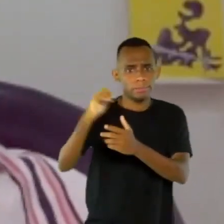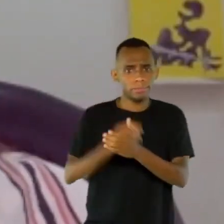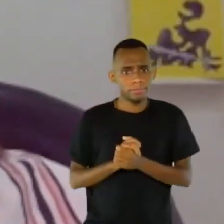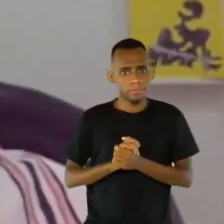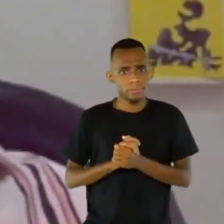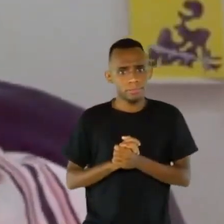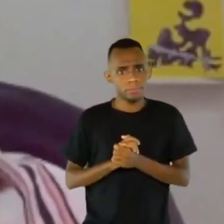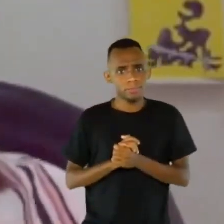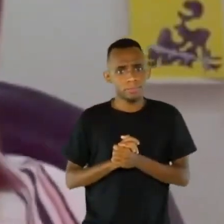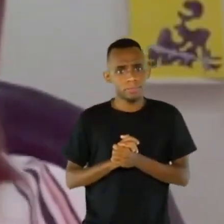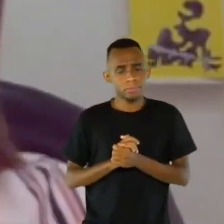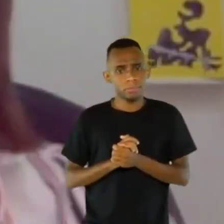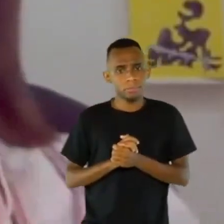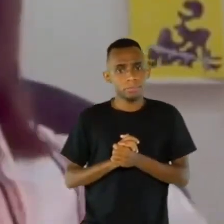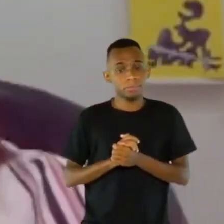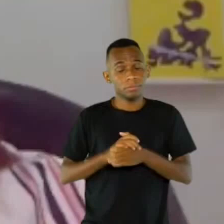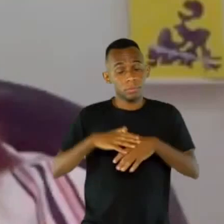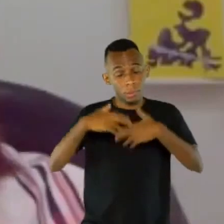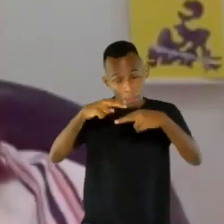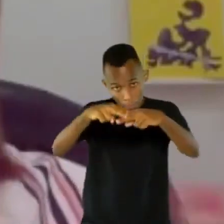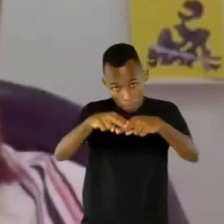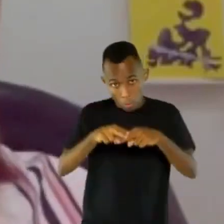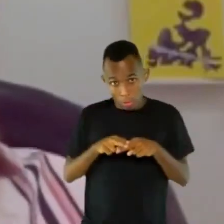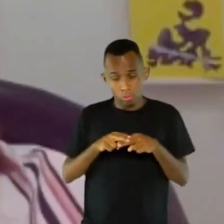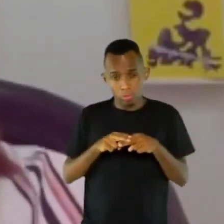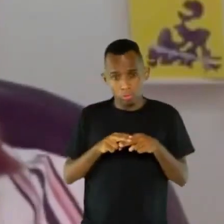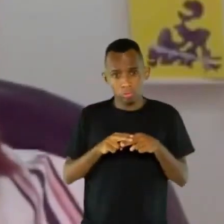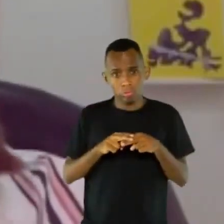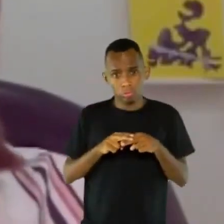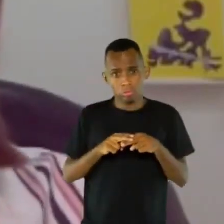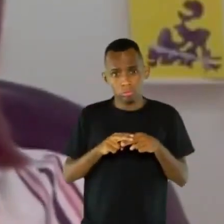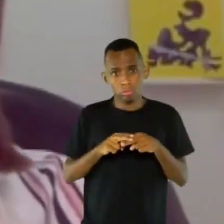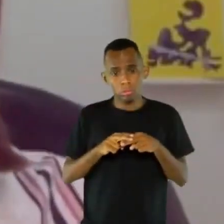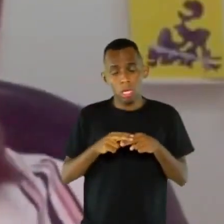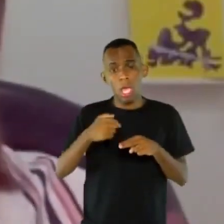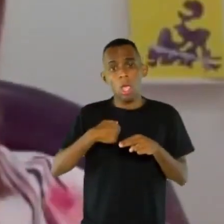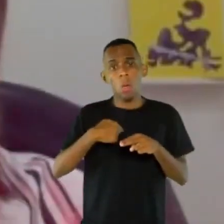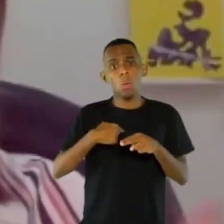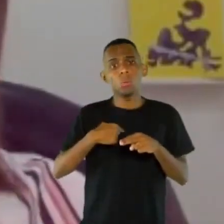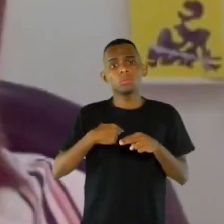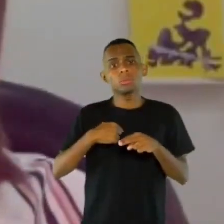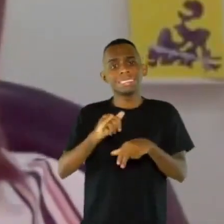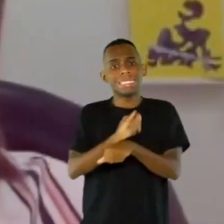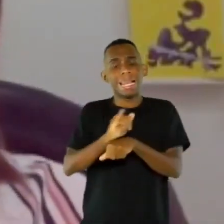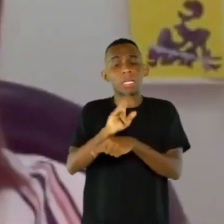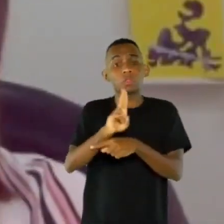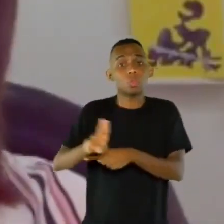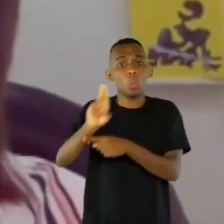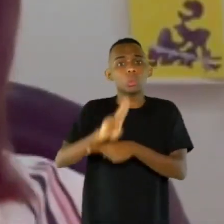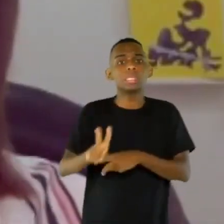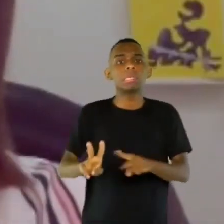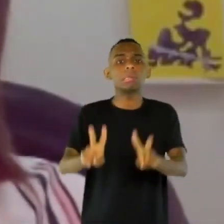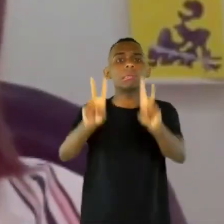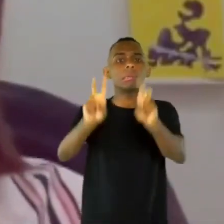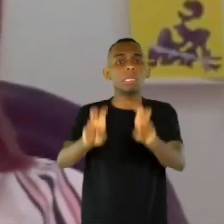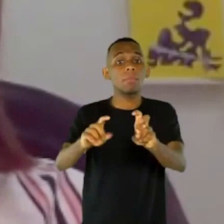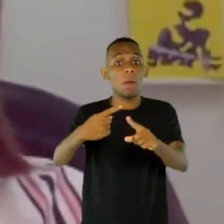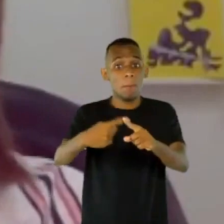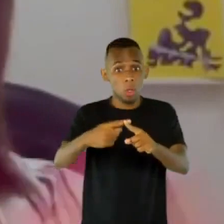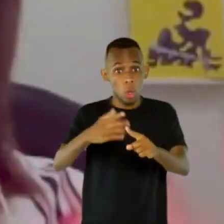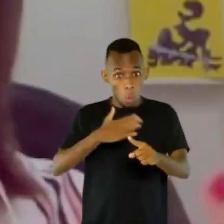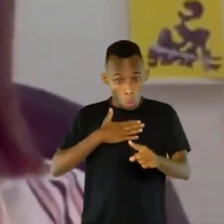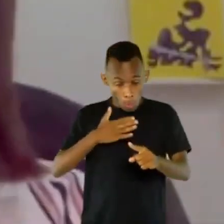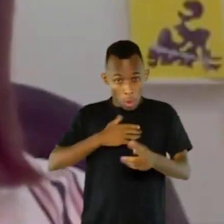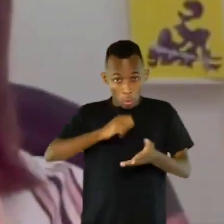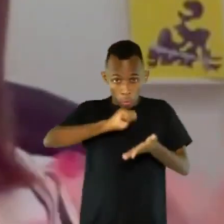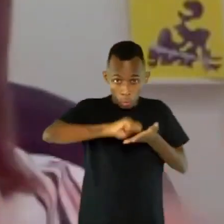E exatamente por isso, né, que eu usei esse título, né, porque o meu romance também fala